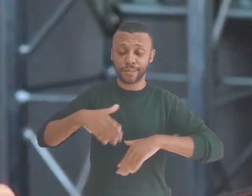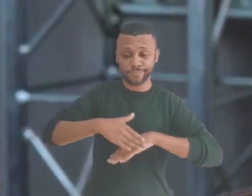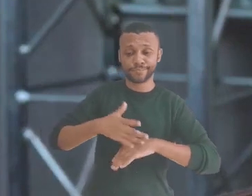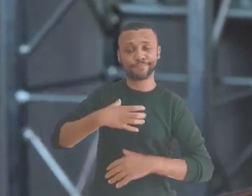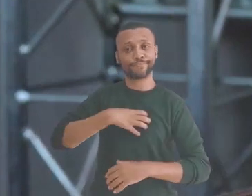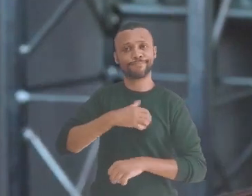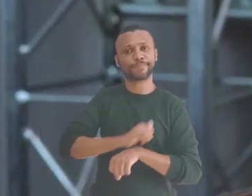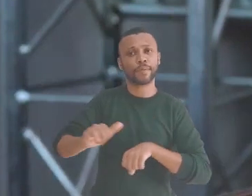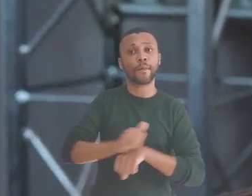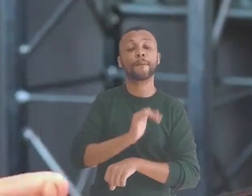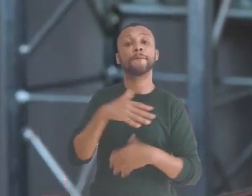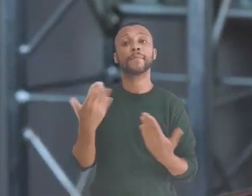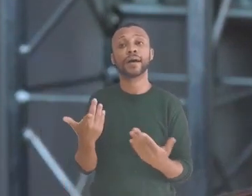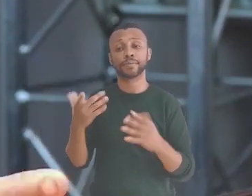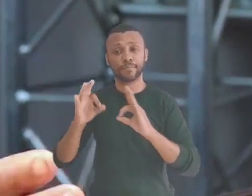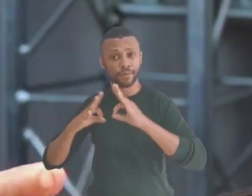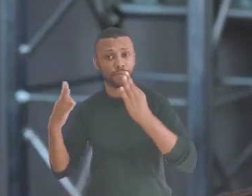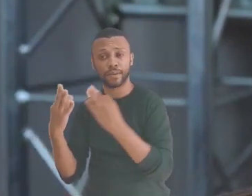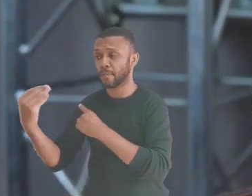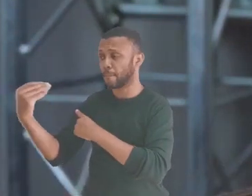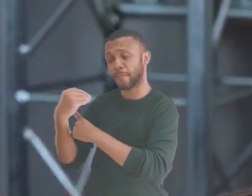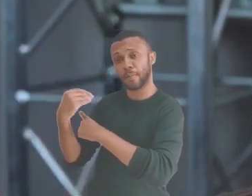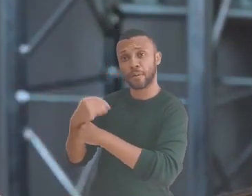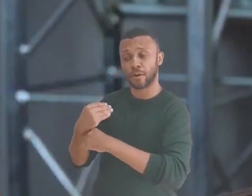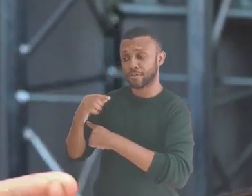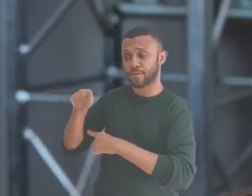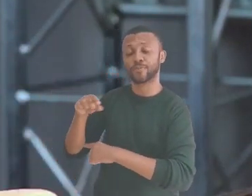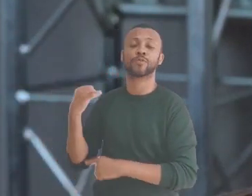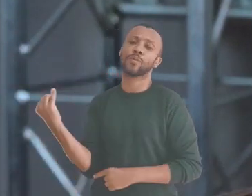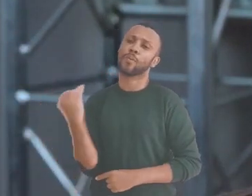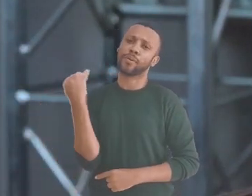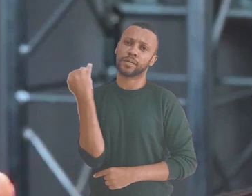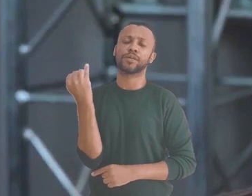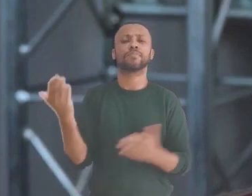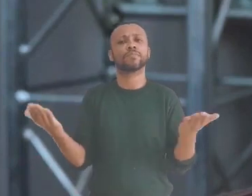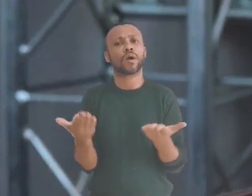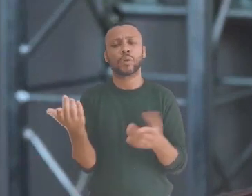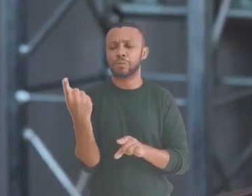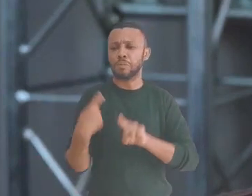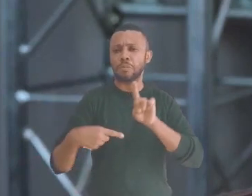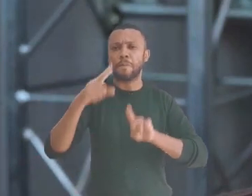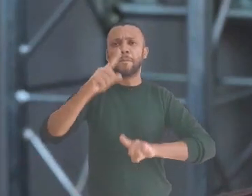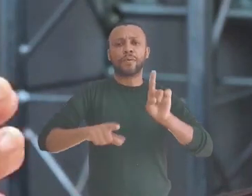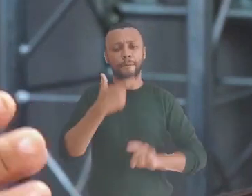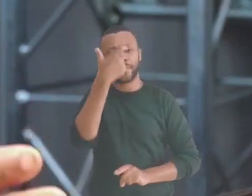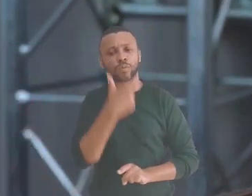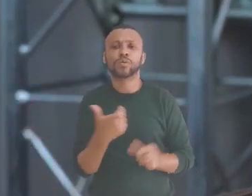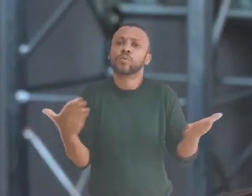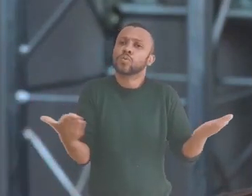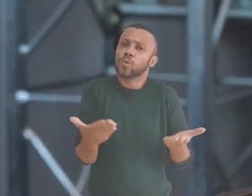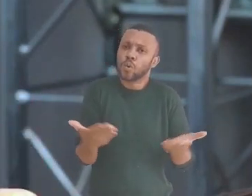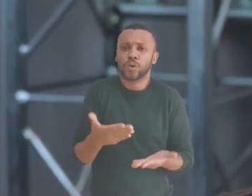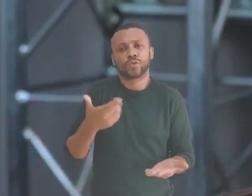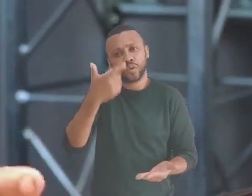dos meus pais foi muito importante para me tornar a mulher que eu sou hoje. Hoje eu sou